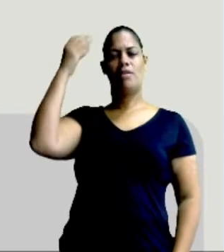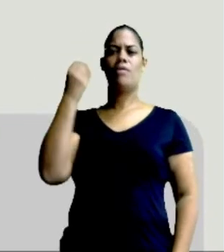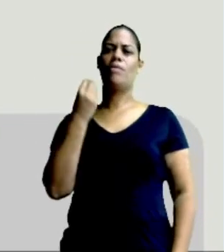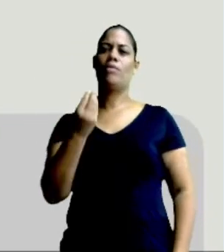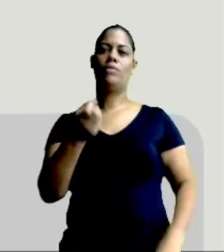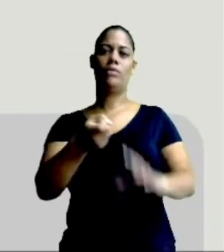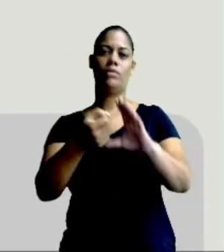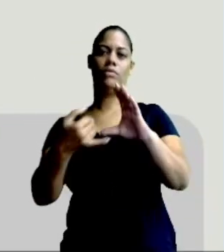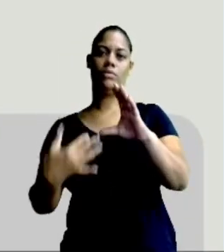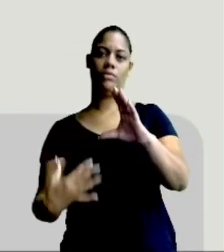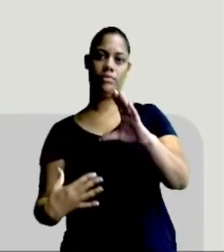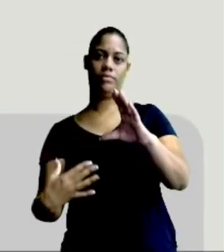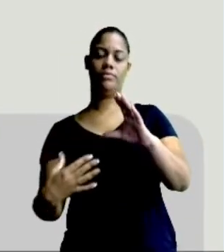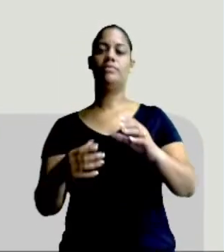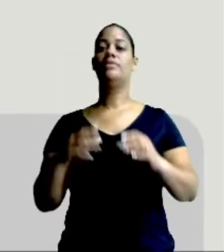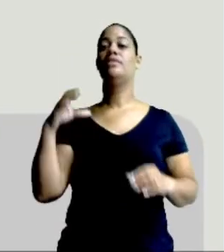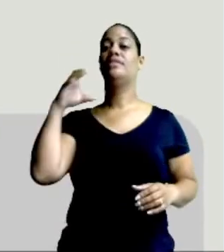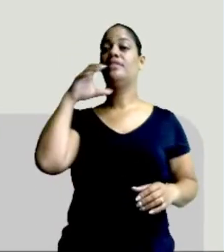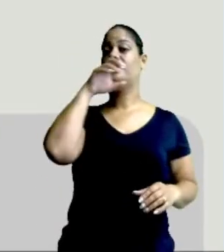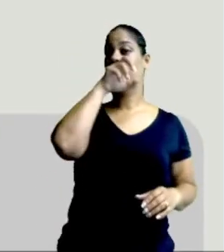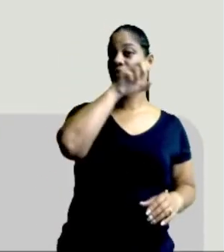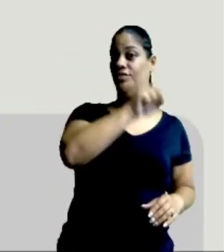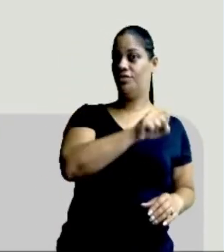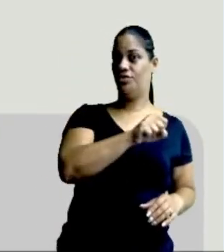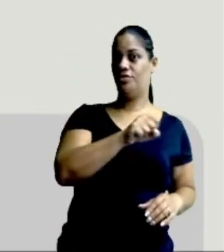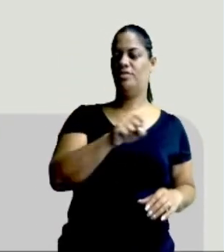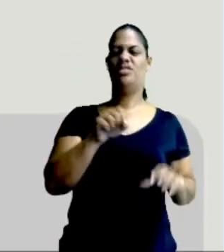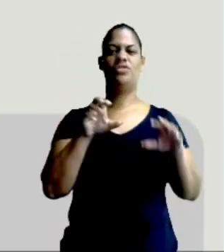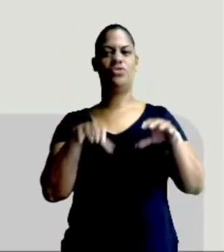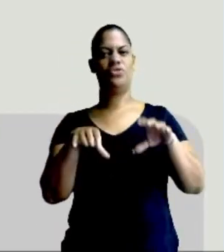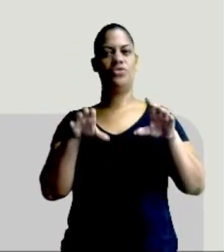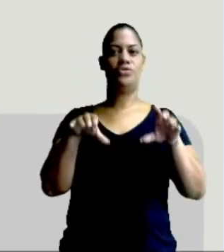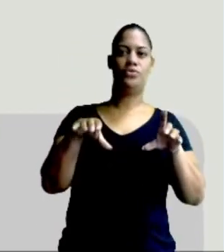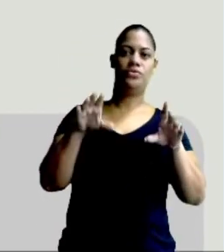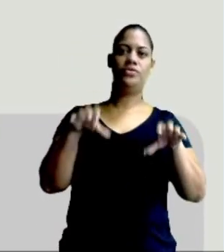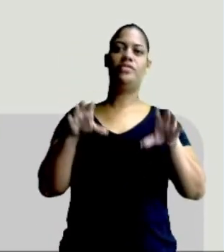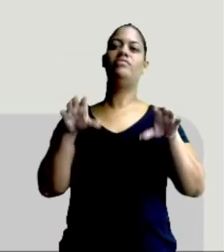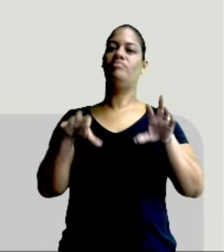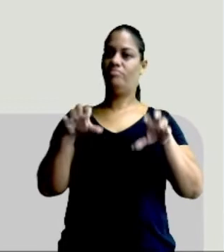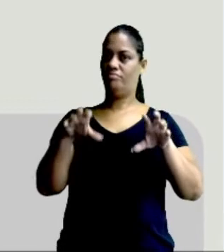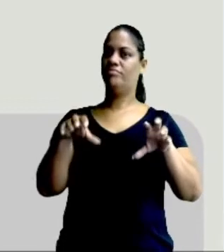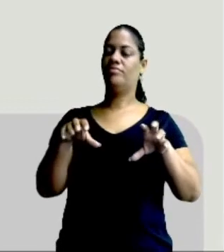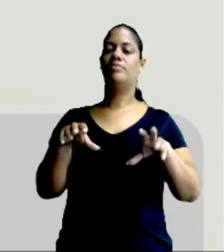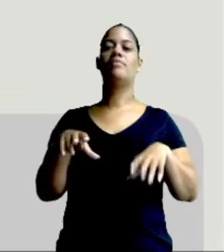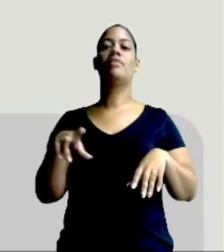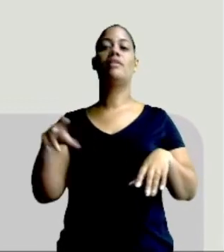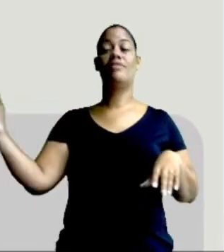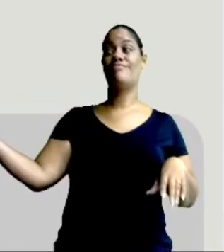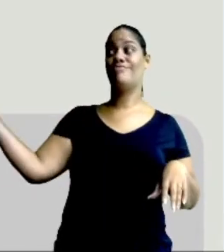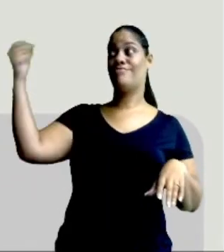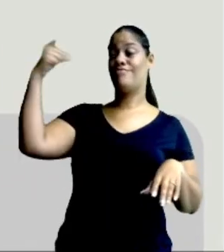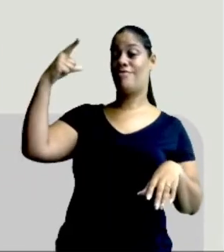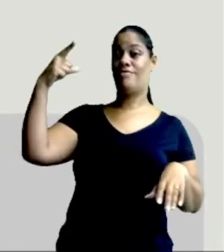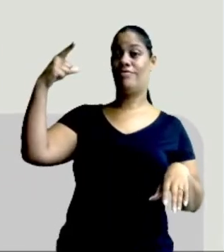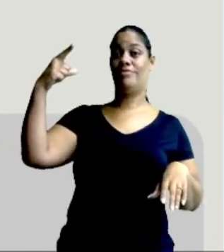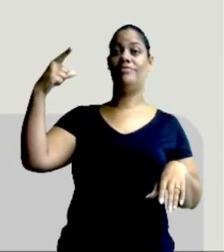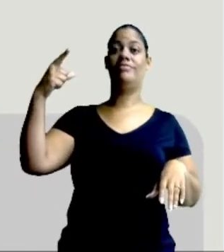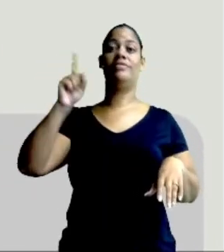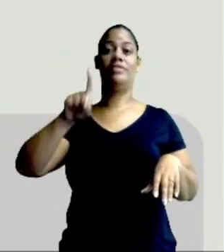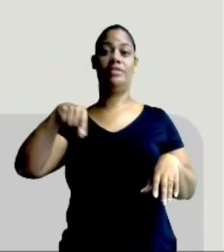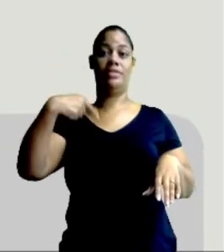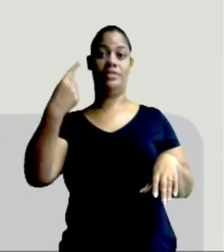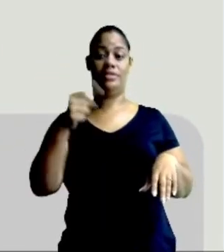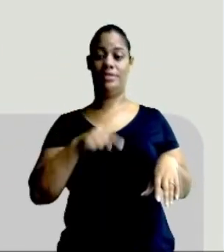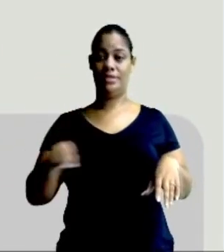clima? Como um clima quente e semiúmido, com uma estação chuvosa, que é o verão, e a outra seca